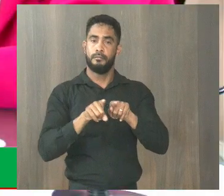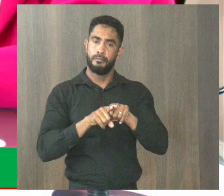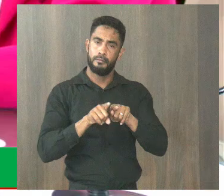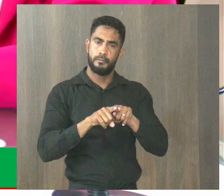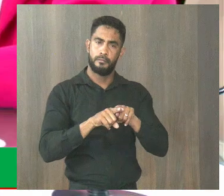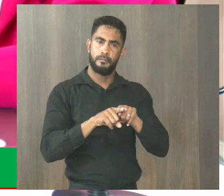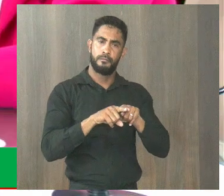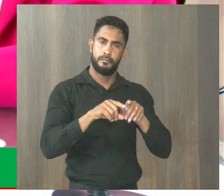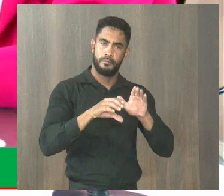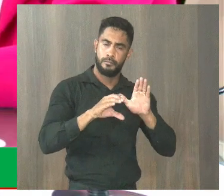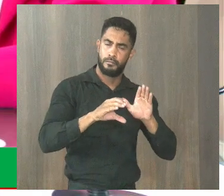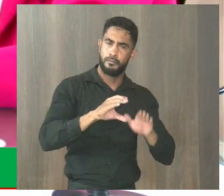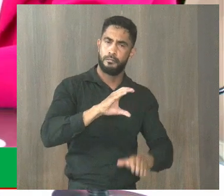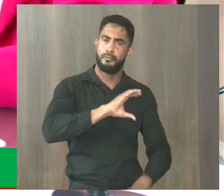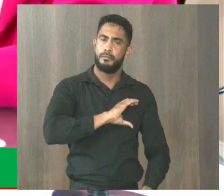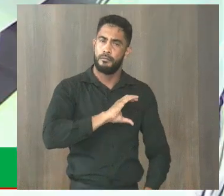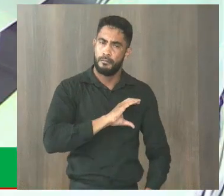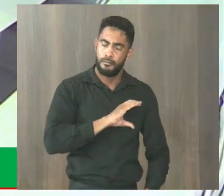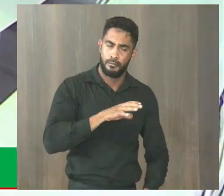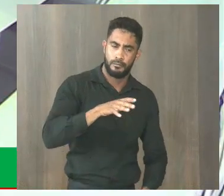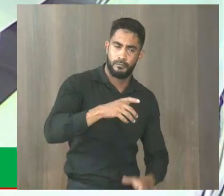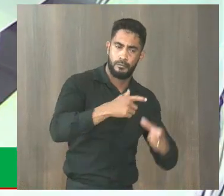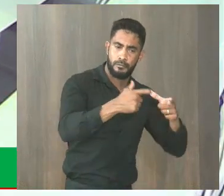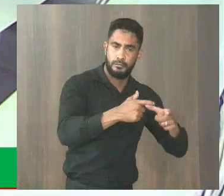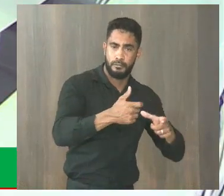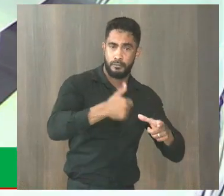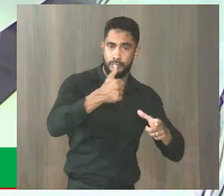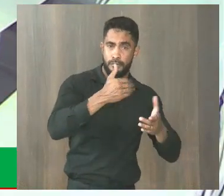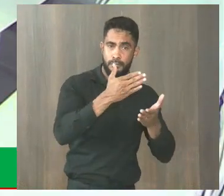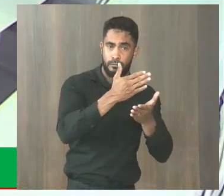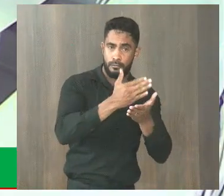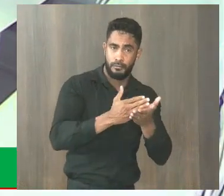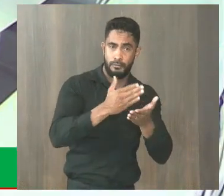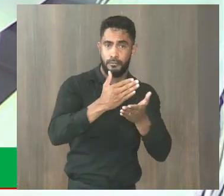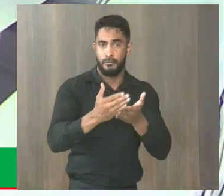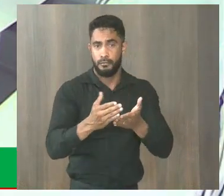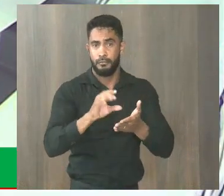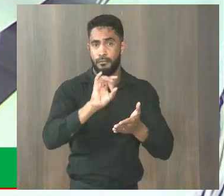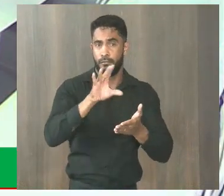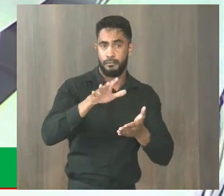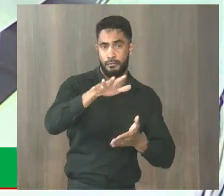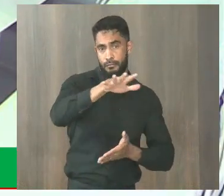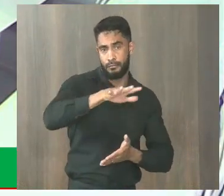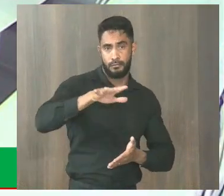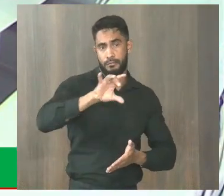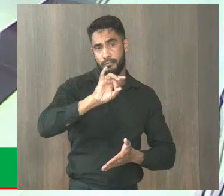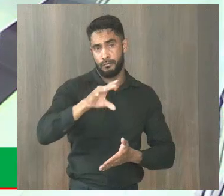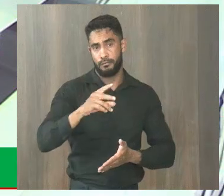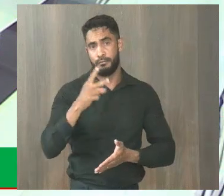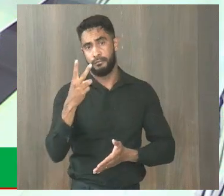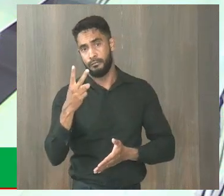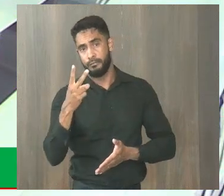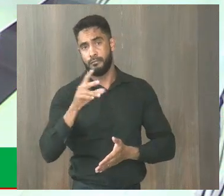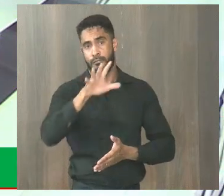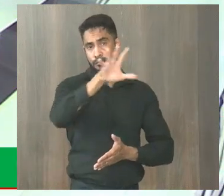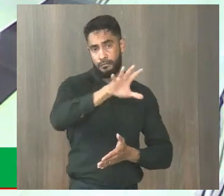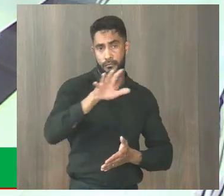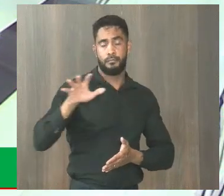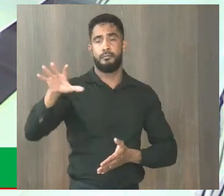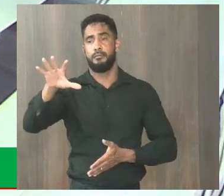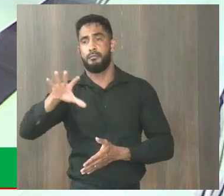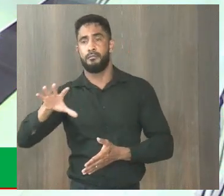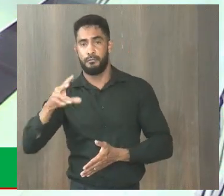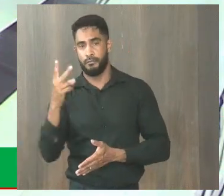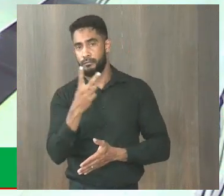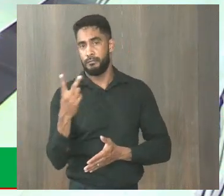comunidade, aquelas comunidades que eu citei aqui, também na primeira etapa, dividir um pouco, não ficar só numa região só. Né, tem que ser as duas regiões que também lá